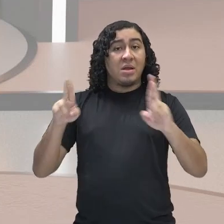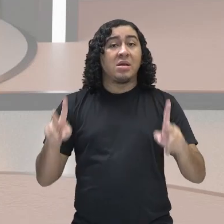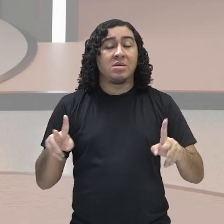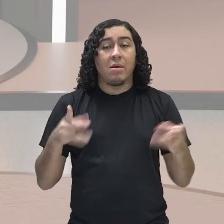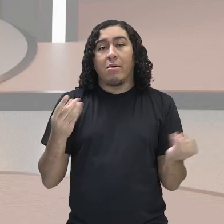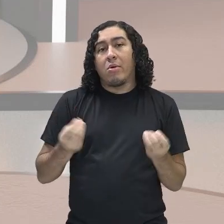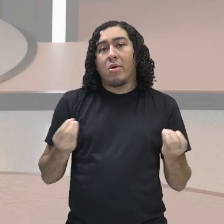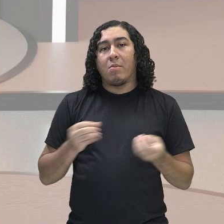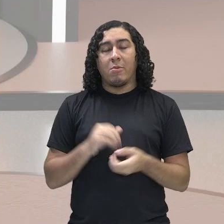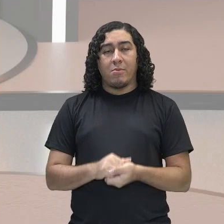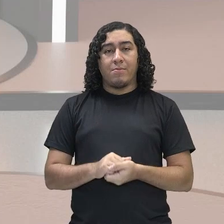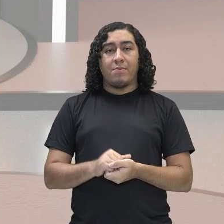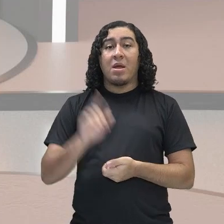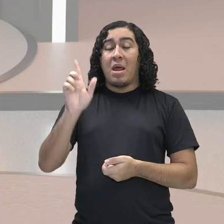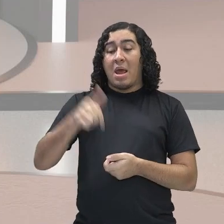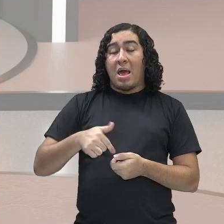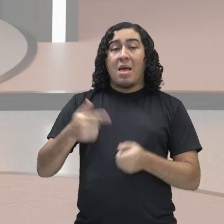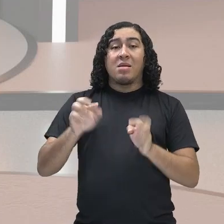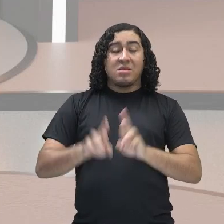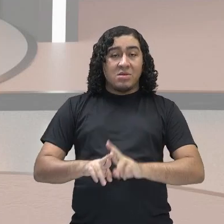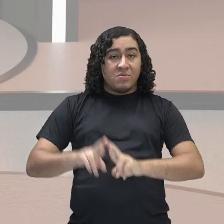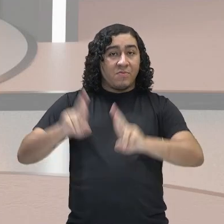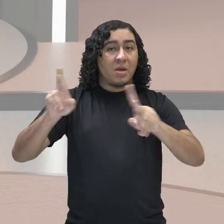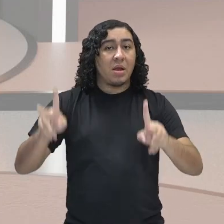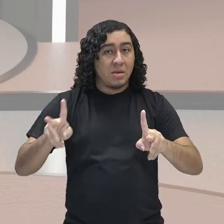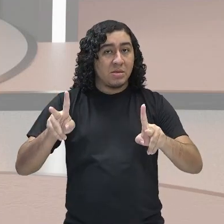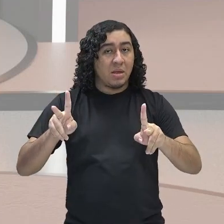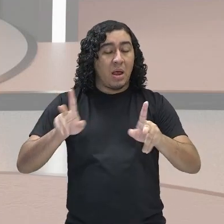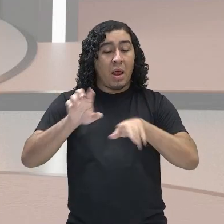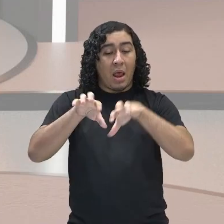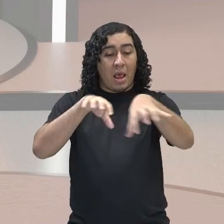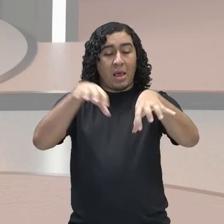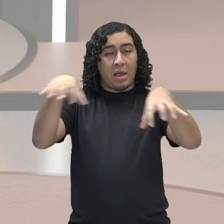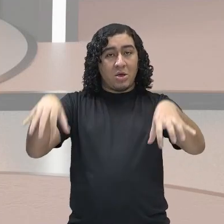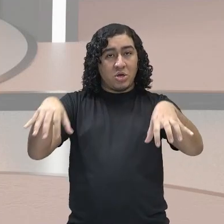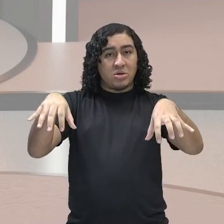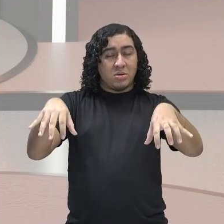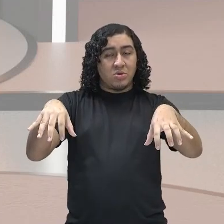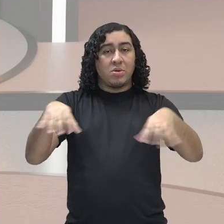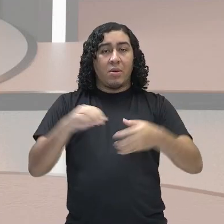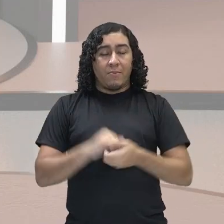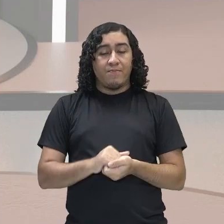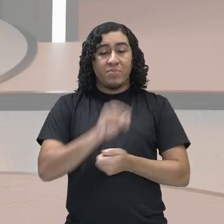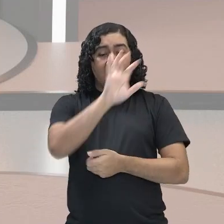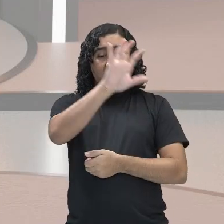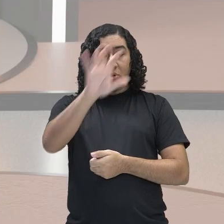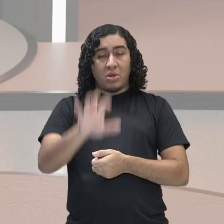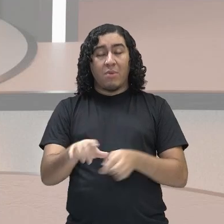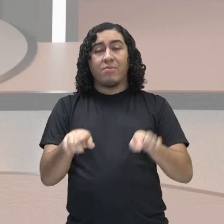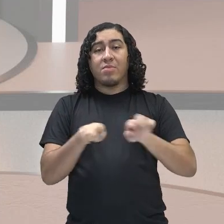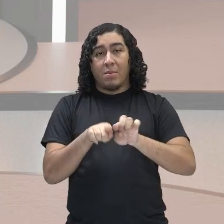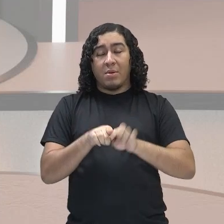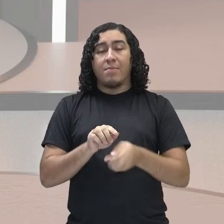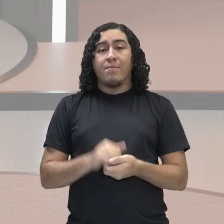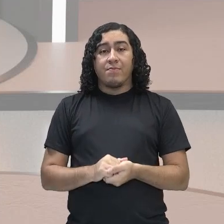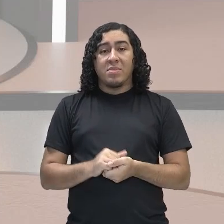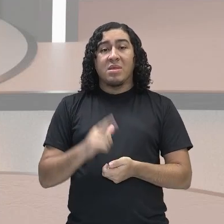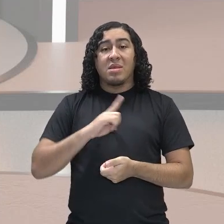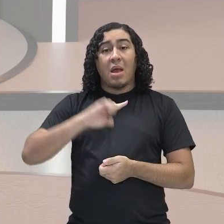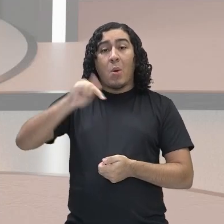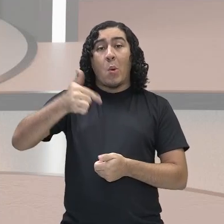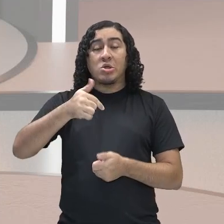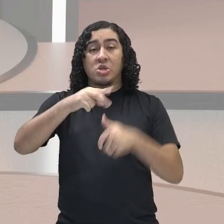disparidades em desigualdade regional. Existe também a desigualdade